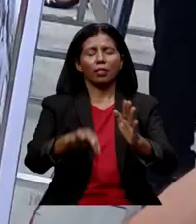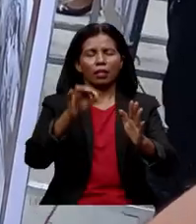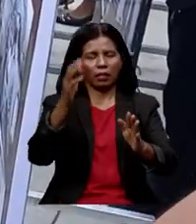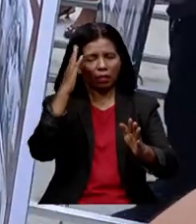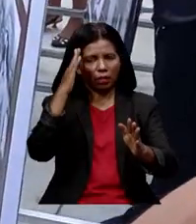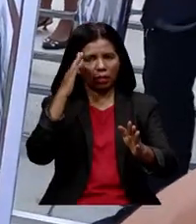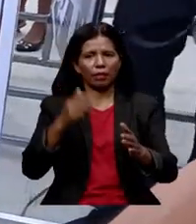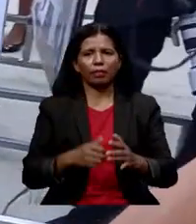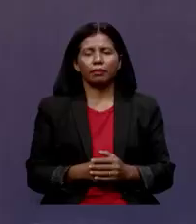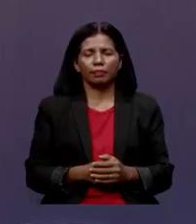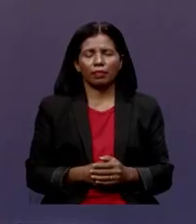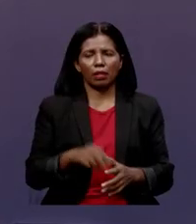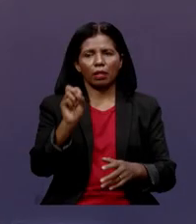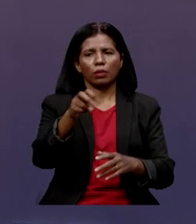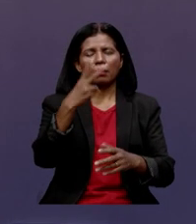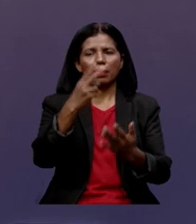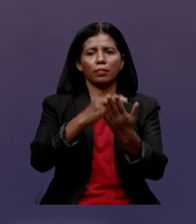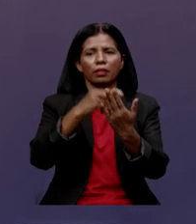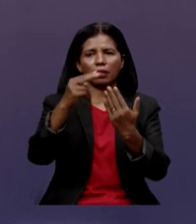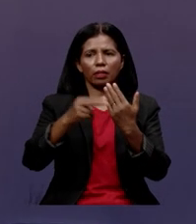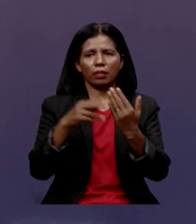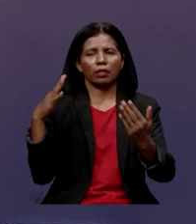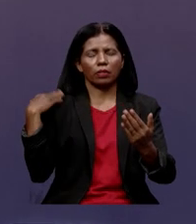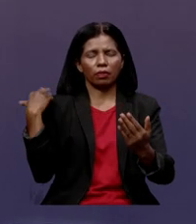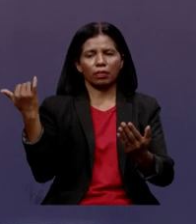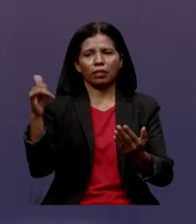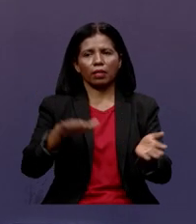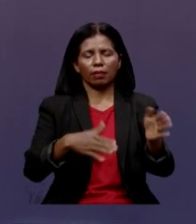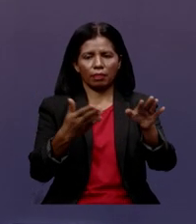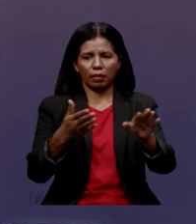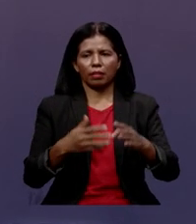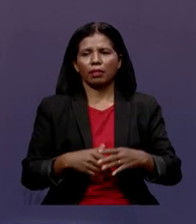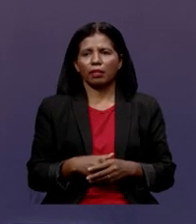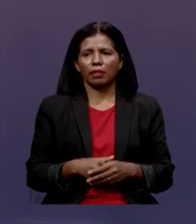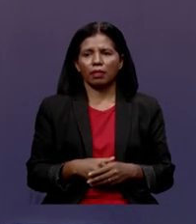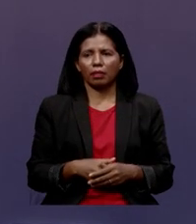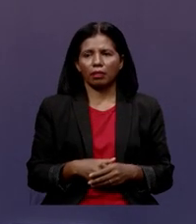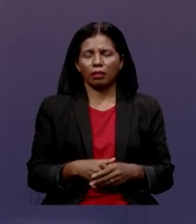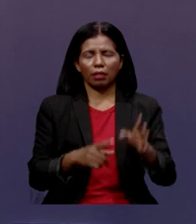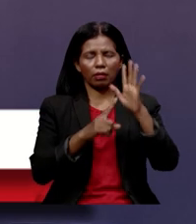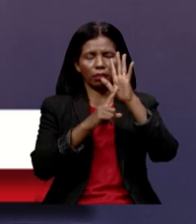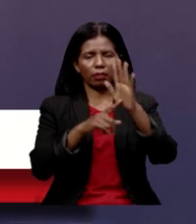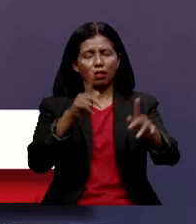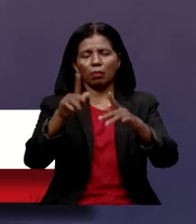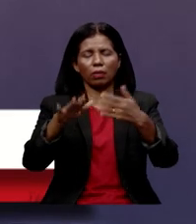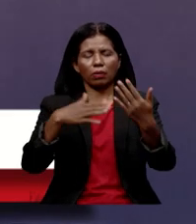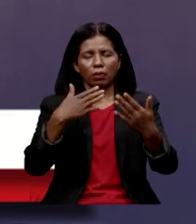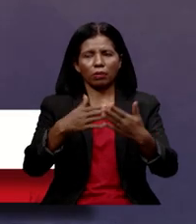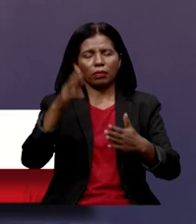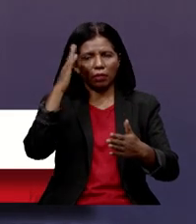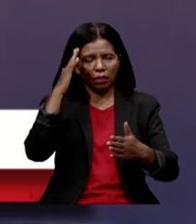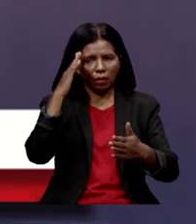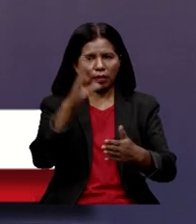reconhecimento. É 12 de novembro, tem jovens em Amate, sai famoso, eu falei,